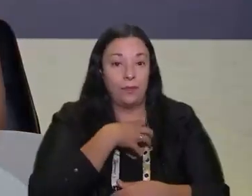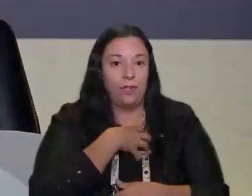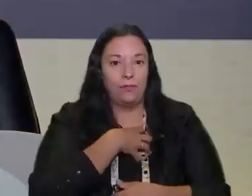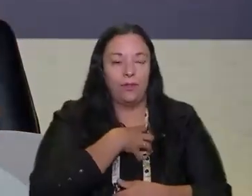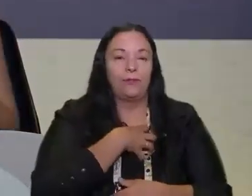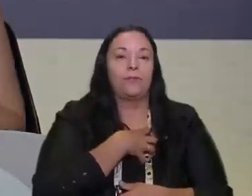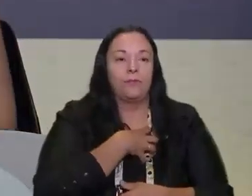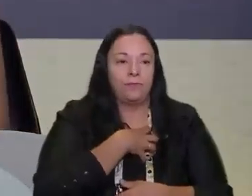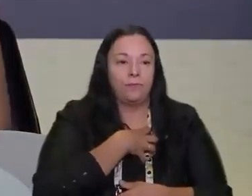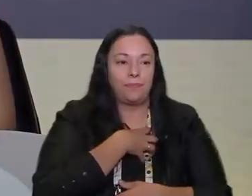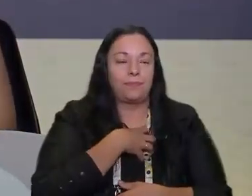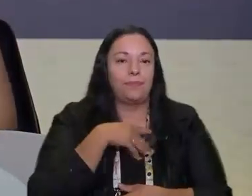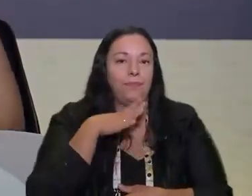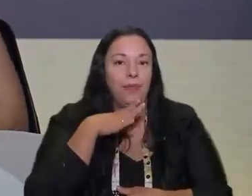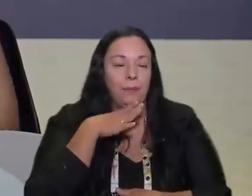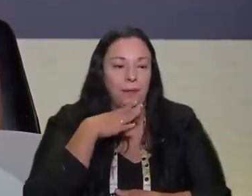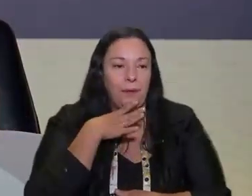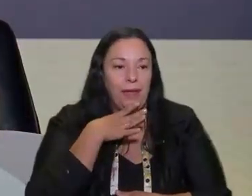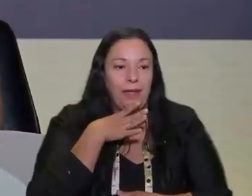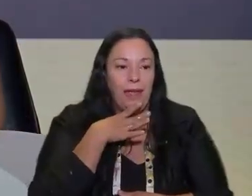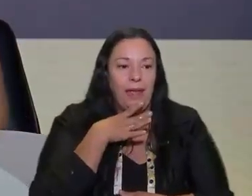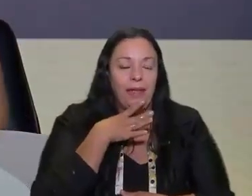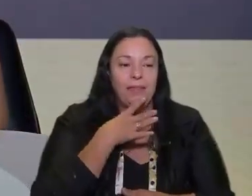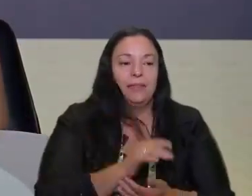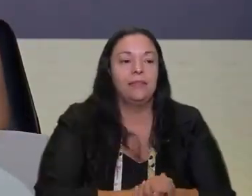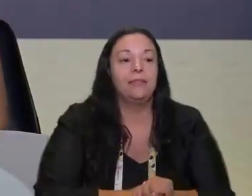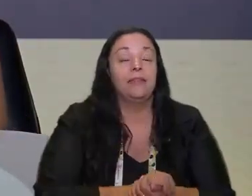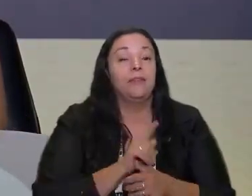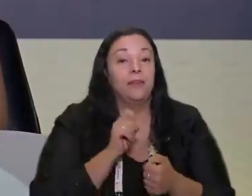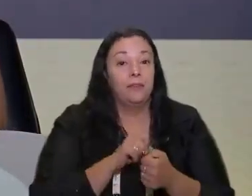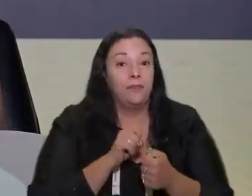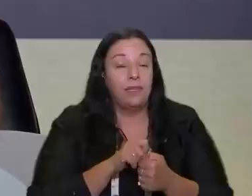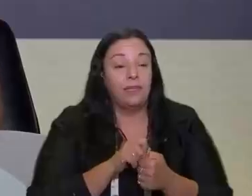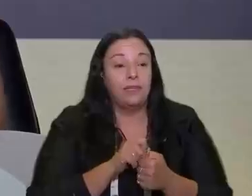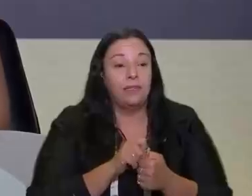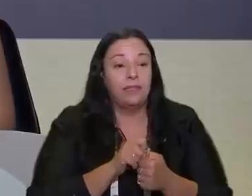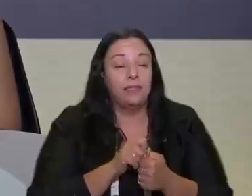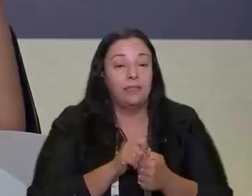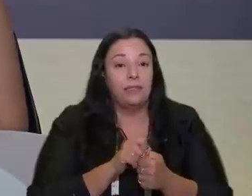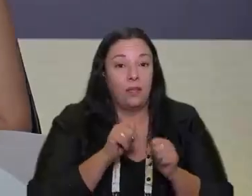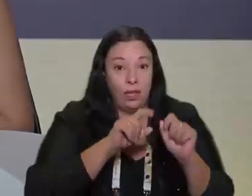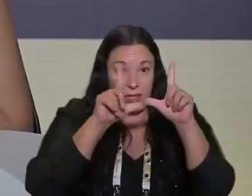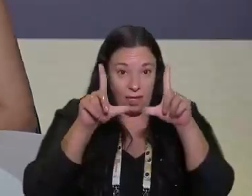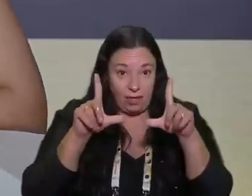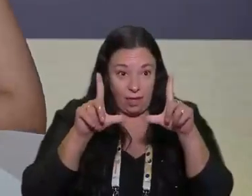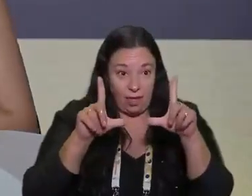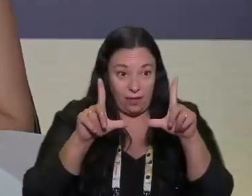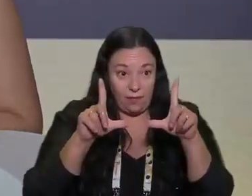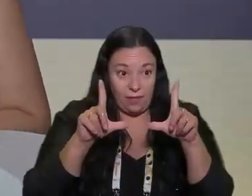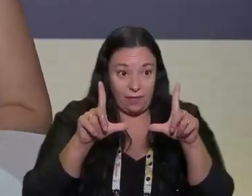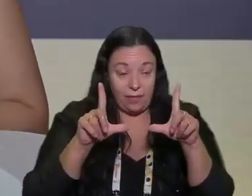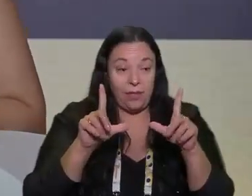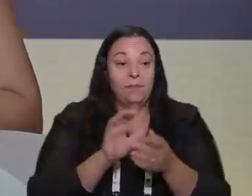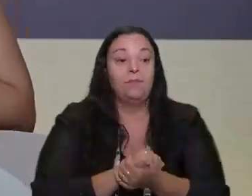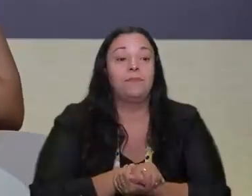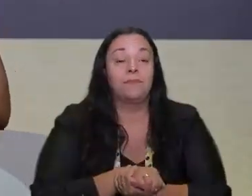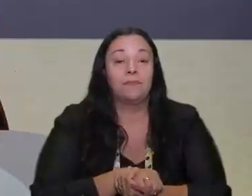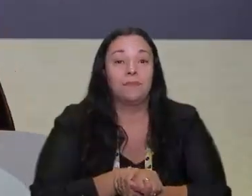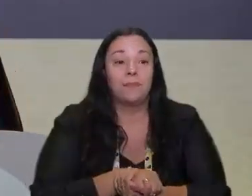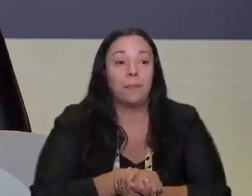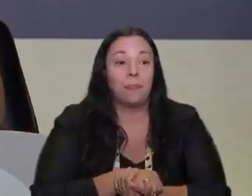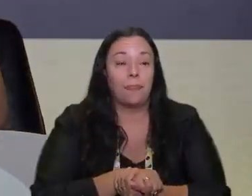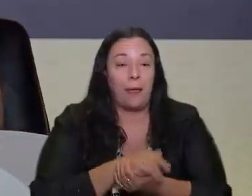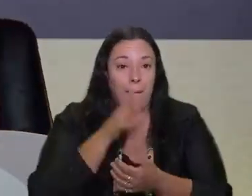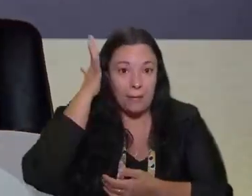jeito que eu sou, eu acho que quem me conhece dá para meio que adivinhar o que eu fiz. Eu liguei a televisão, coloquei Brooklyn Nine-Nine e virei